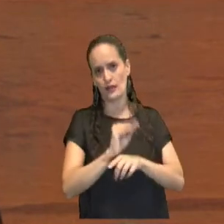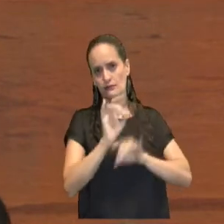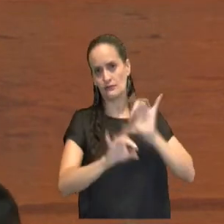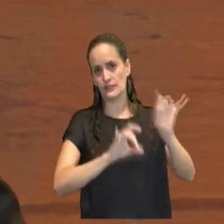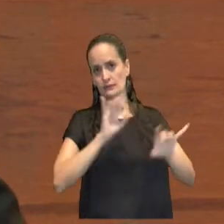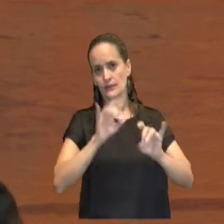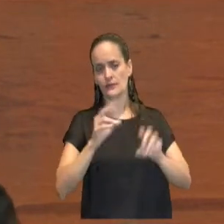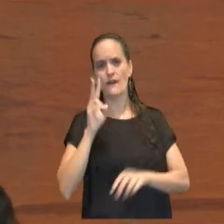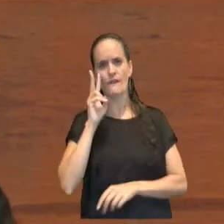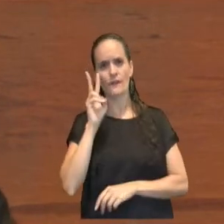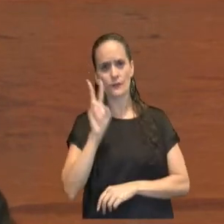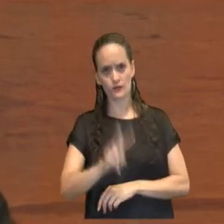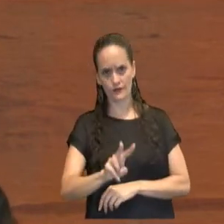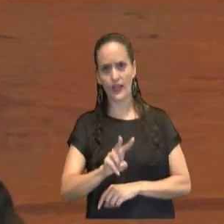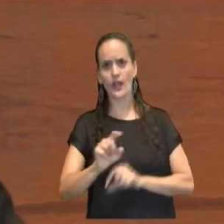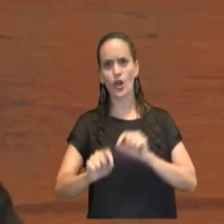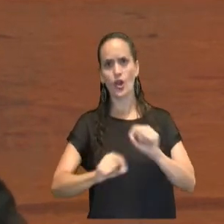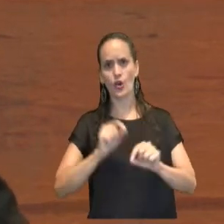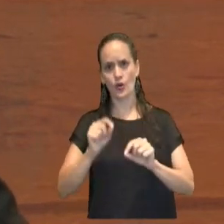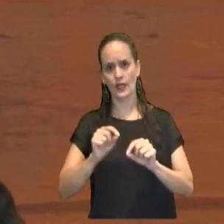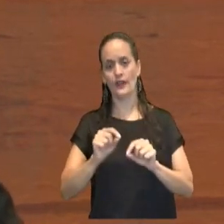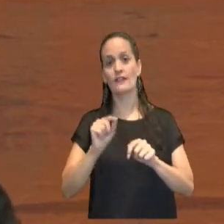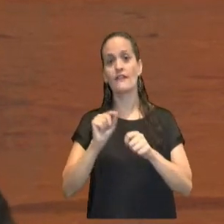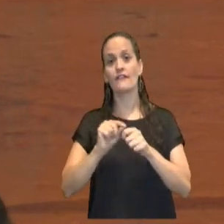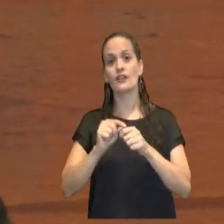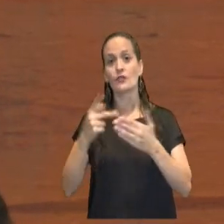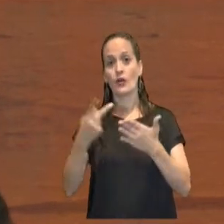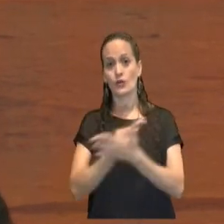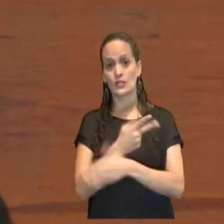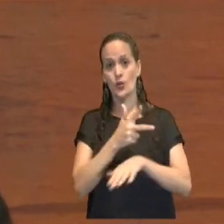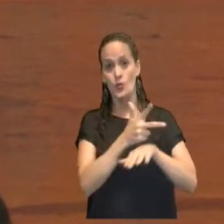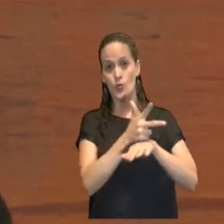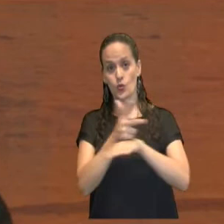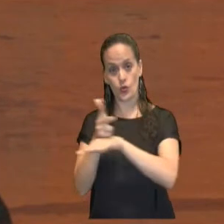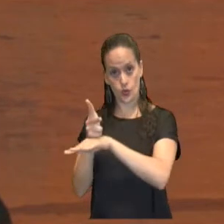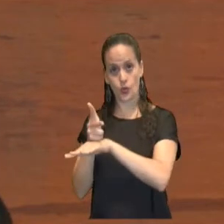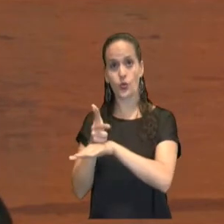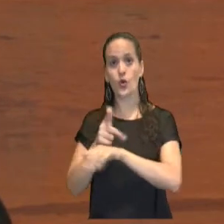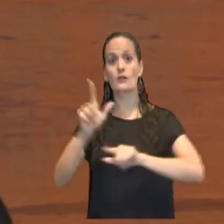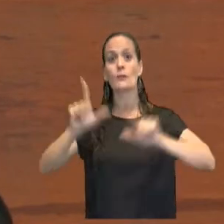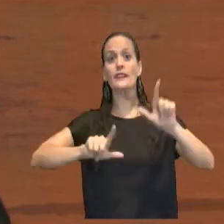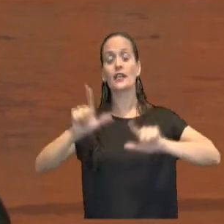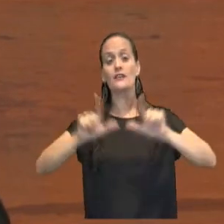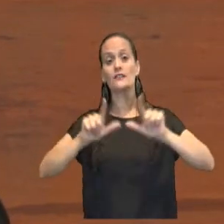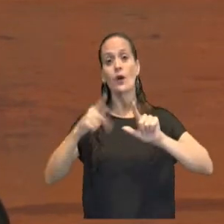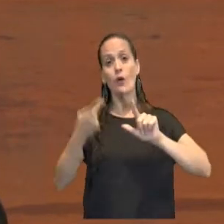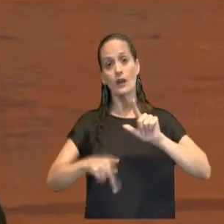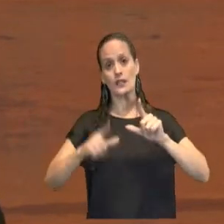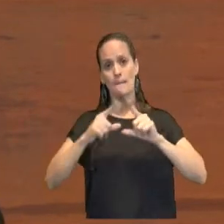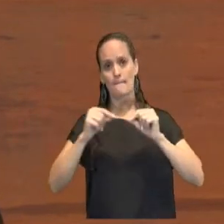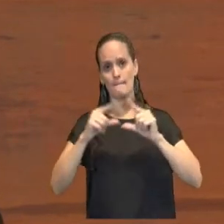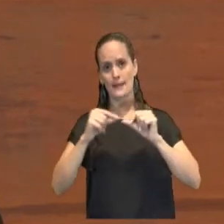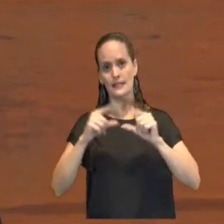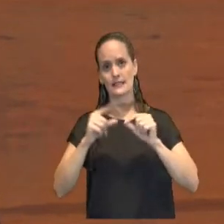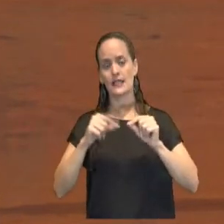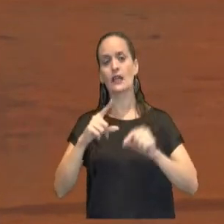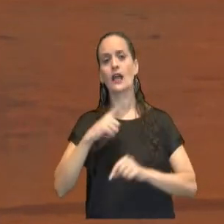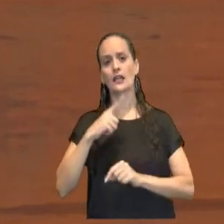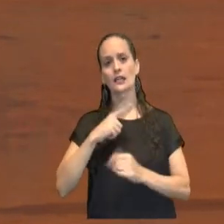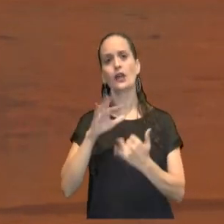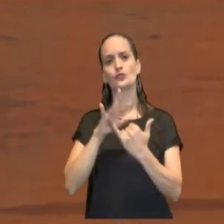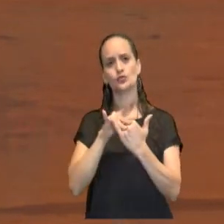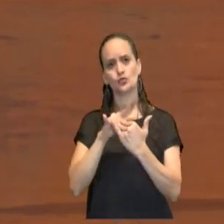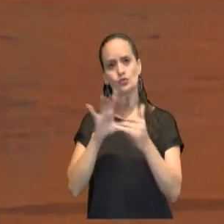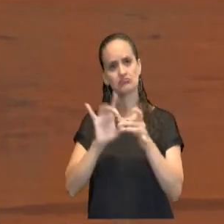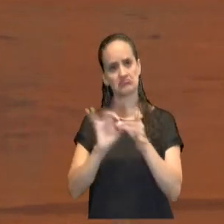vamos assistir agora um vídeo que foi veiculado numa televisão, numa emissora de TV aqui de Brasília, que inclusive está disponível no YouTube, que